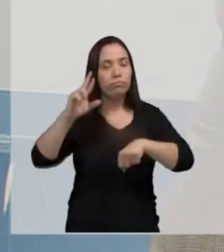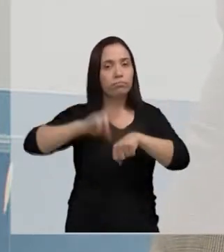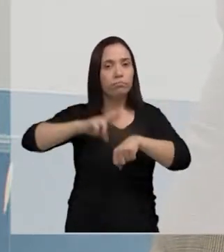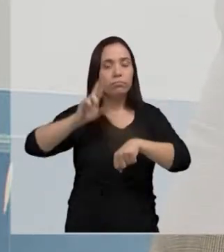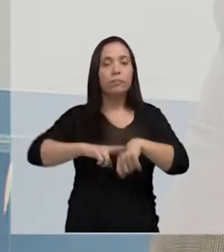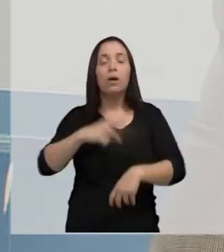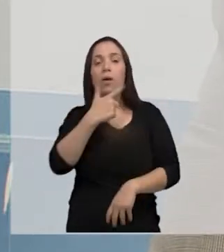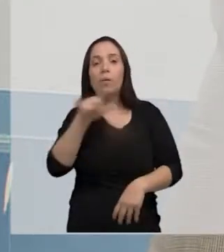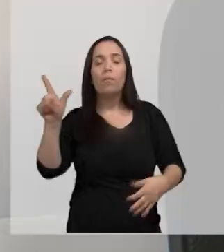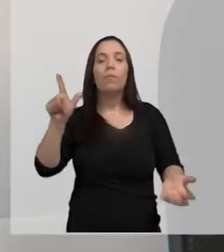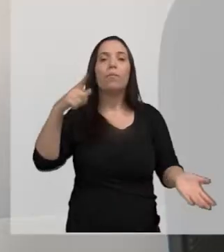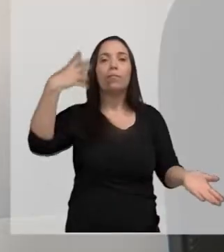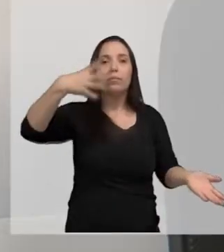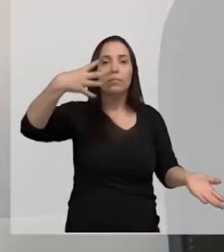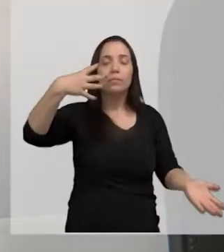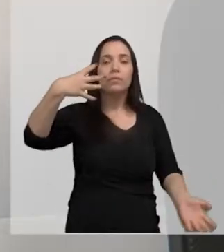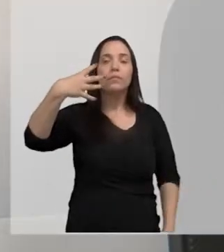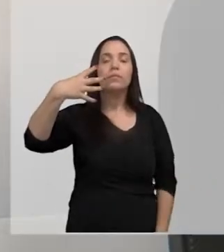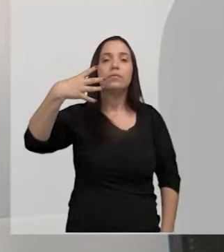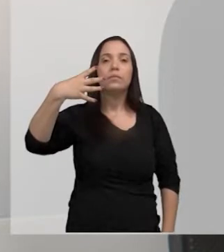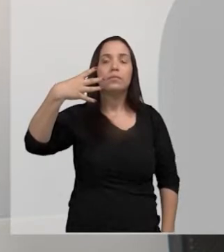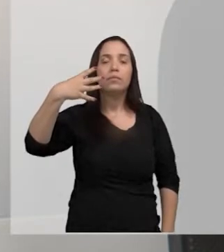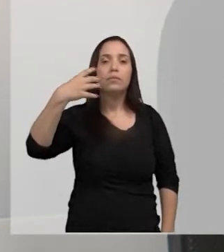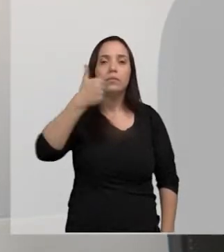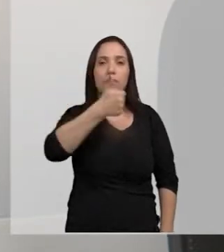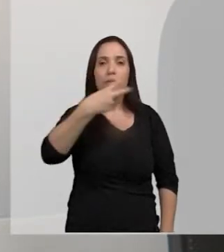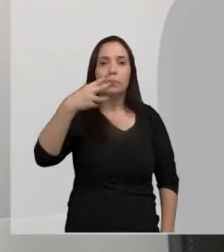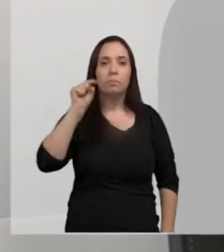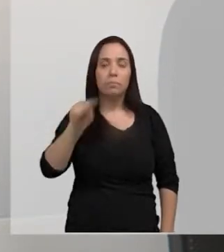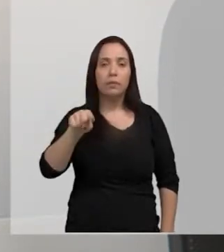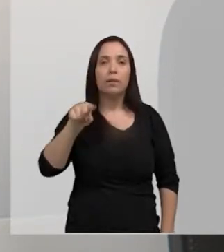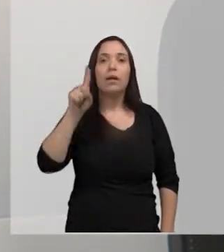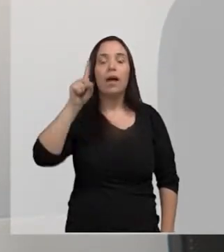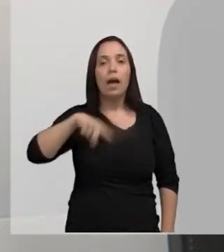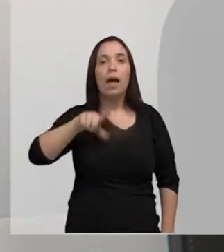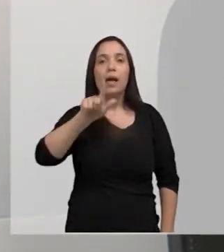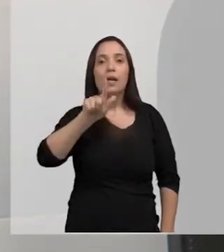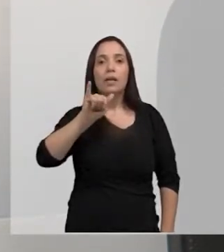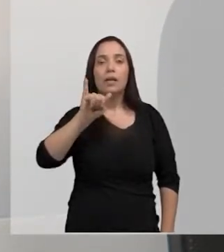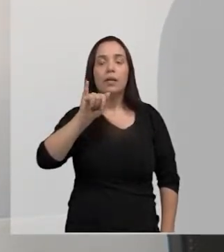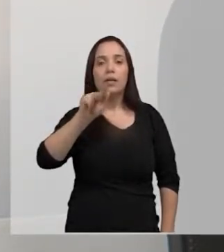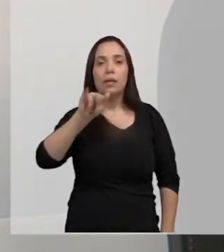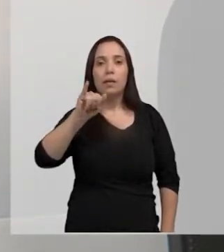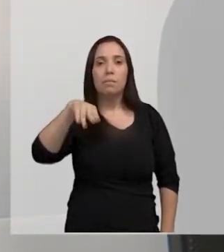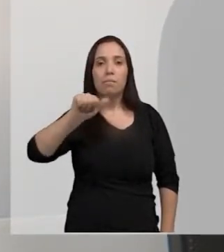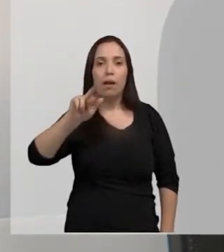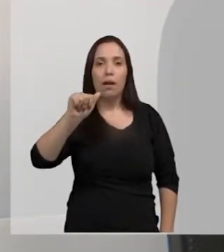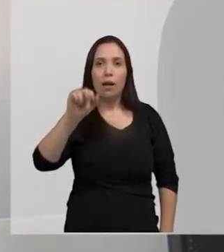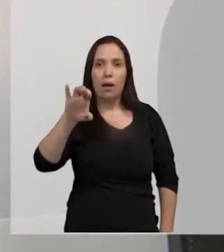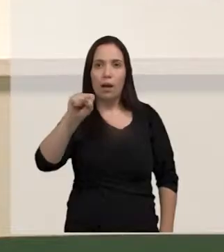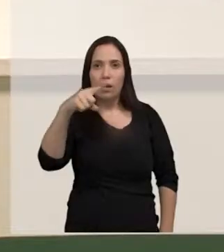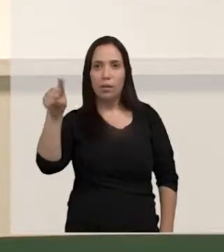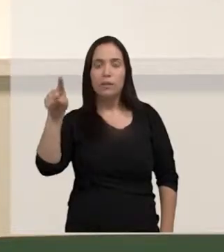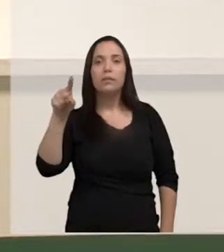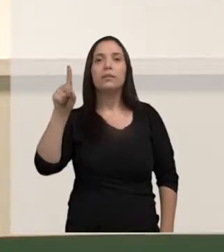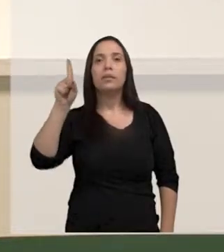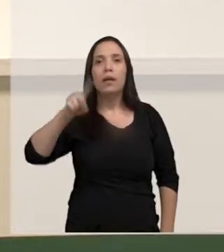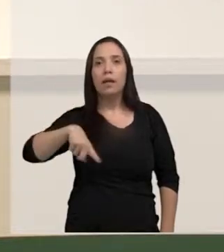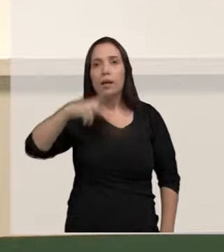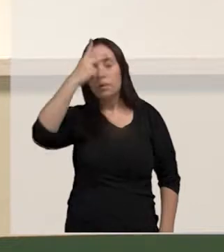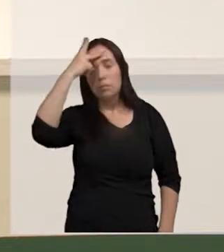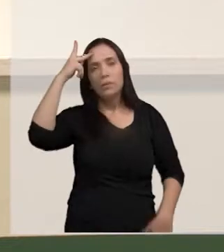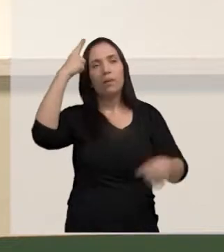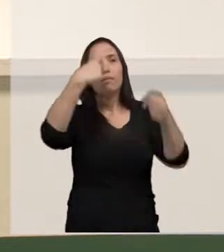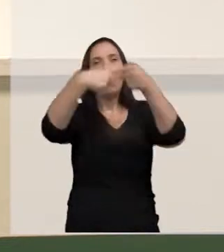Luiz. O outro candidato com 173 mil votos também foi José Nobre Guimarães. Nobre Guimarães, que aí é o voto do